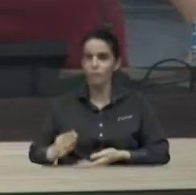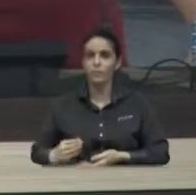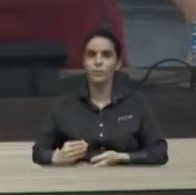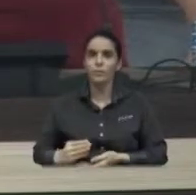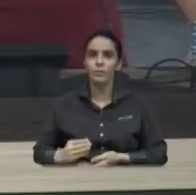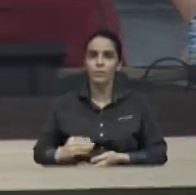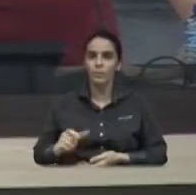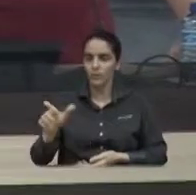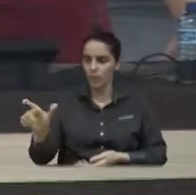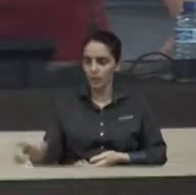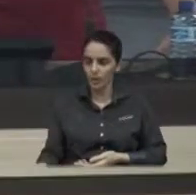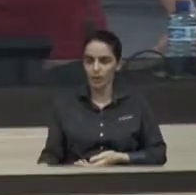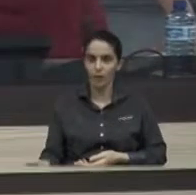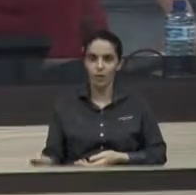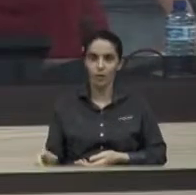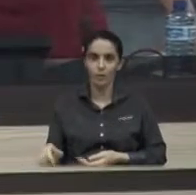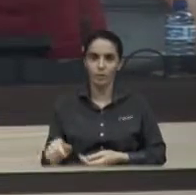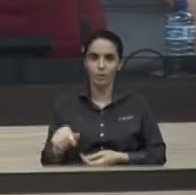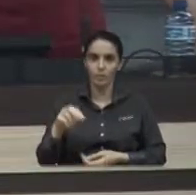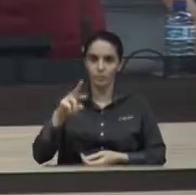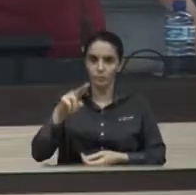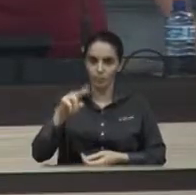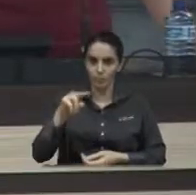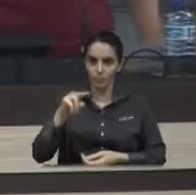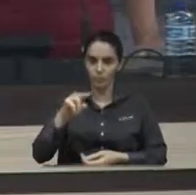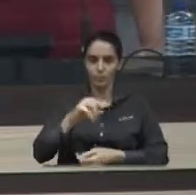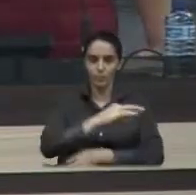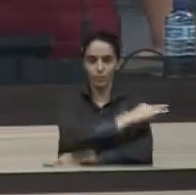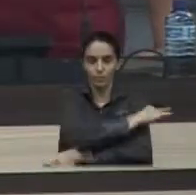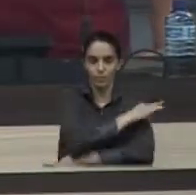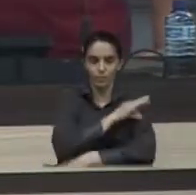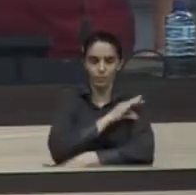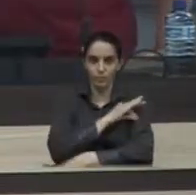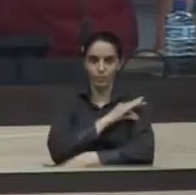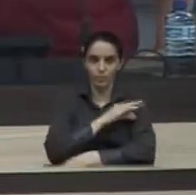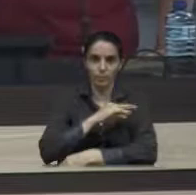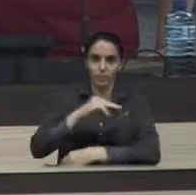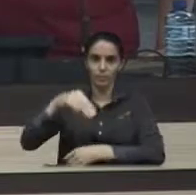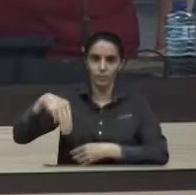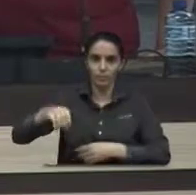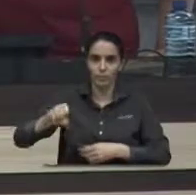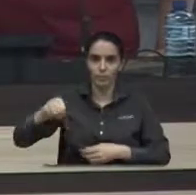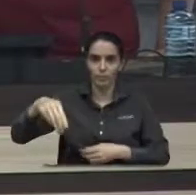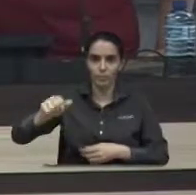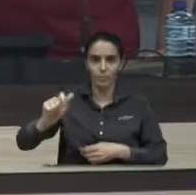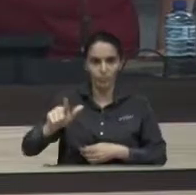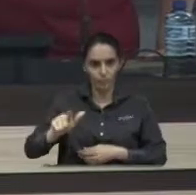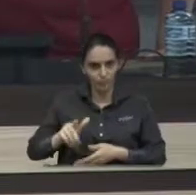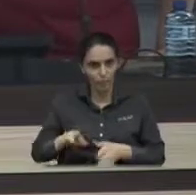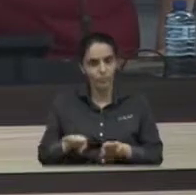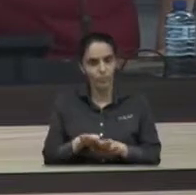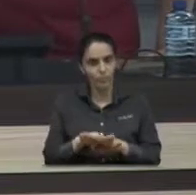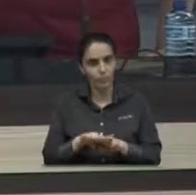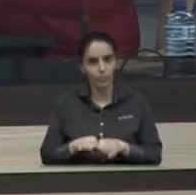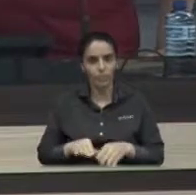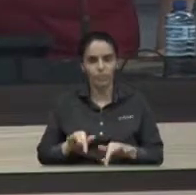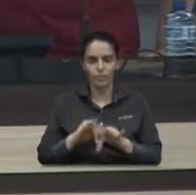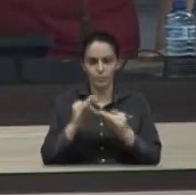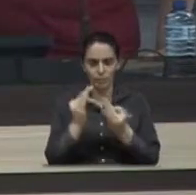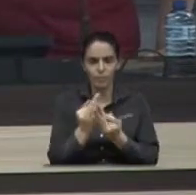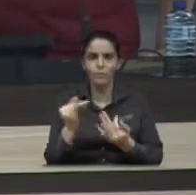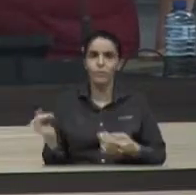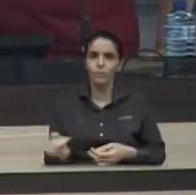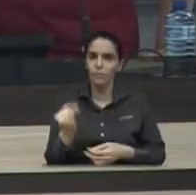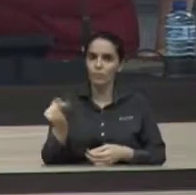irmão do ex-prefeito Memal também, uma família de extremamente importante